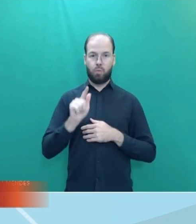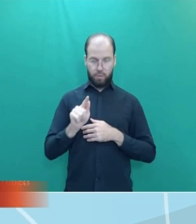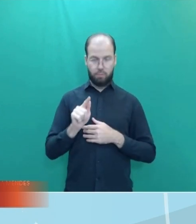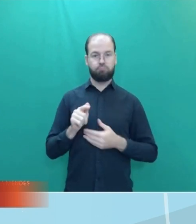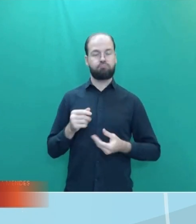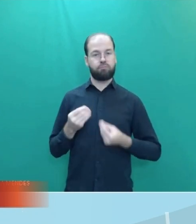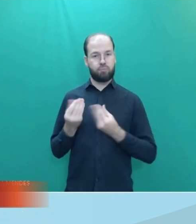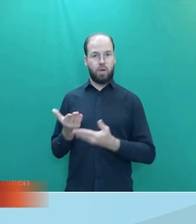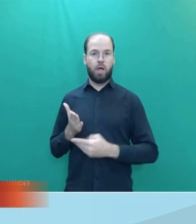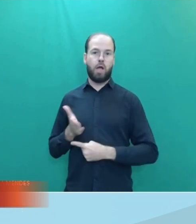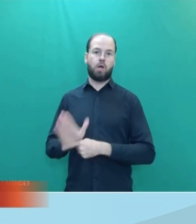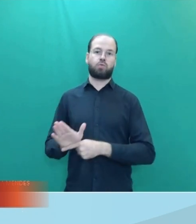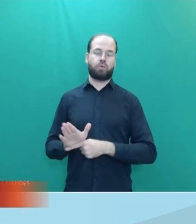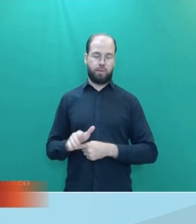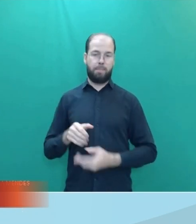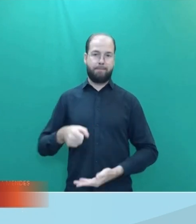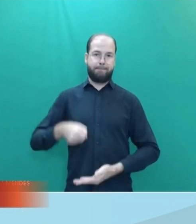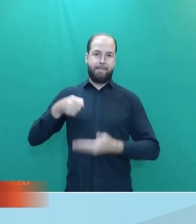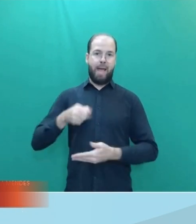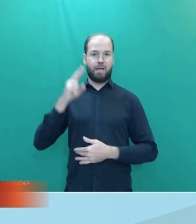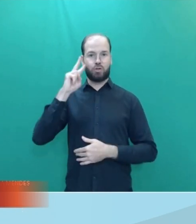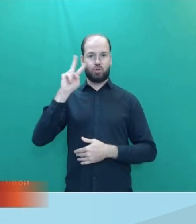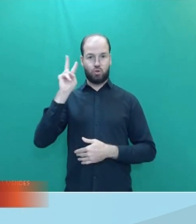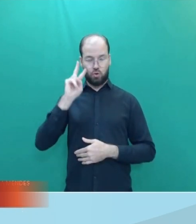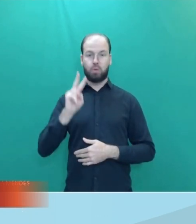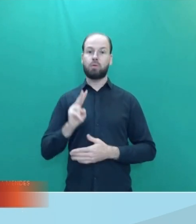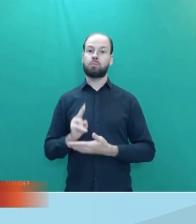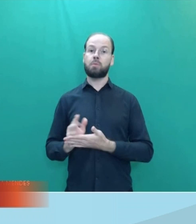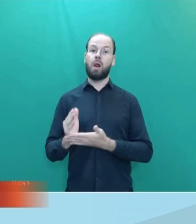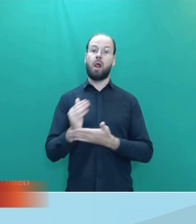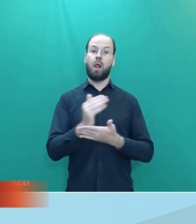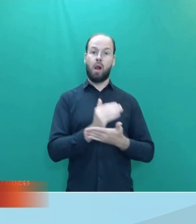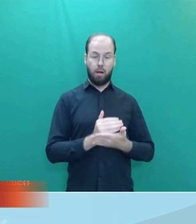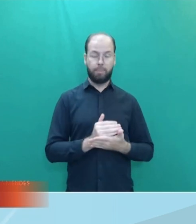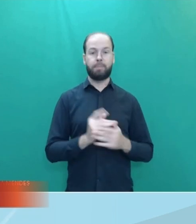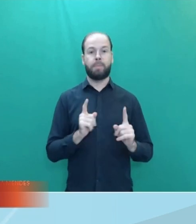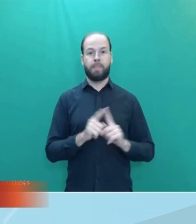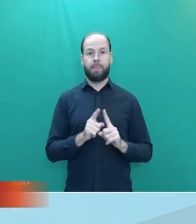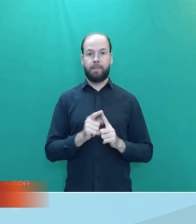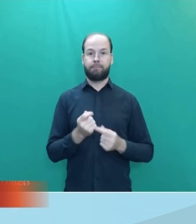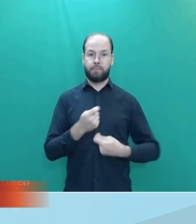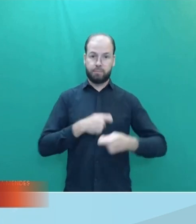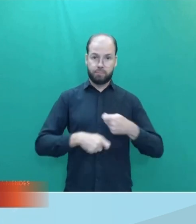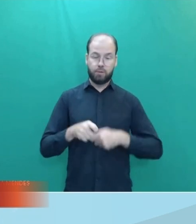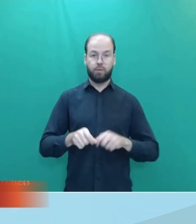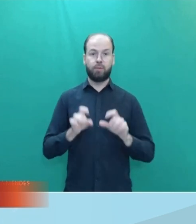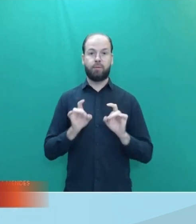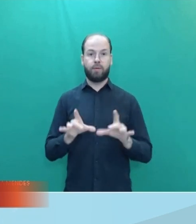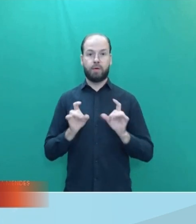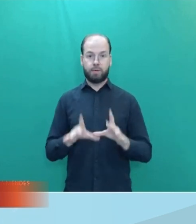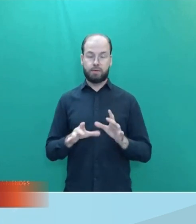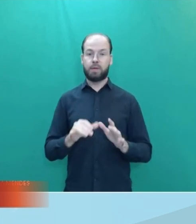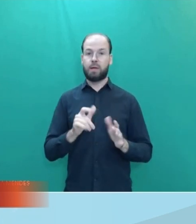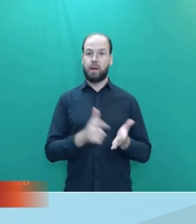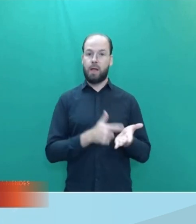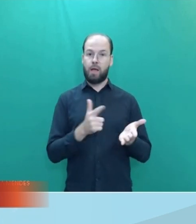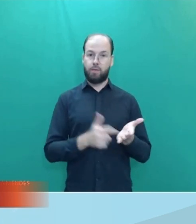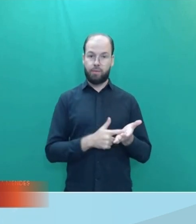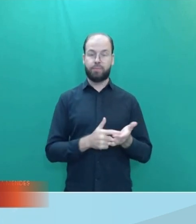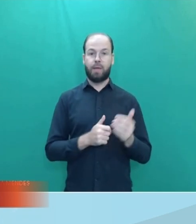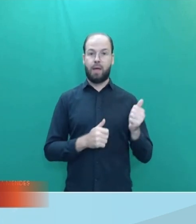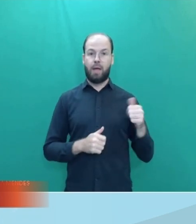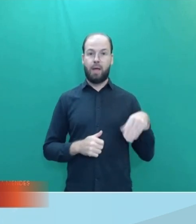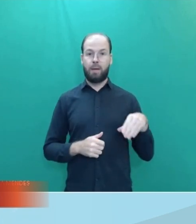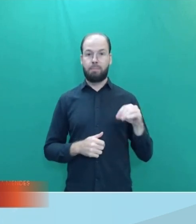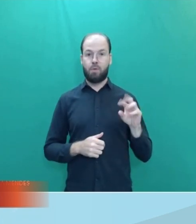Por isso, todo o dinheiro que foi arrecadado com a venda dos ingressos e também com a venda dos exemplares do livro Amoras,